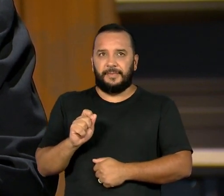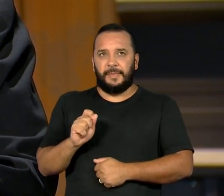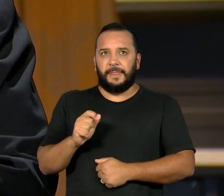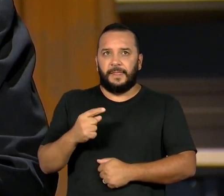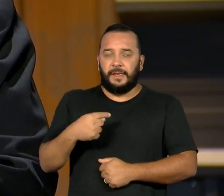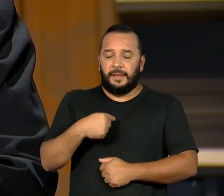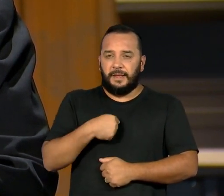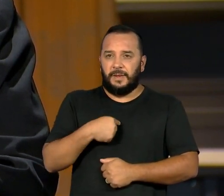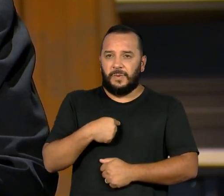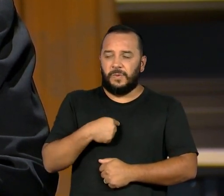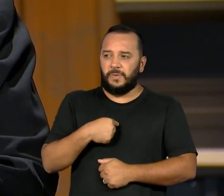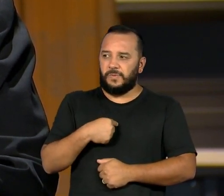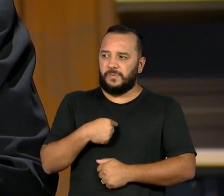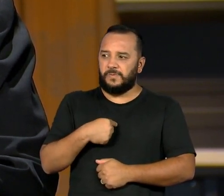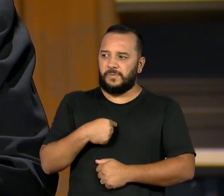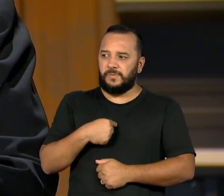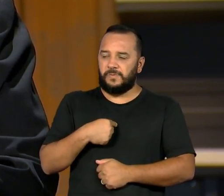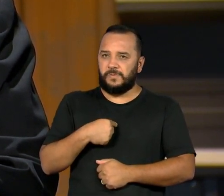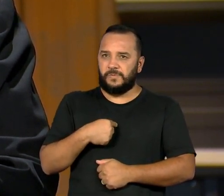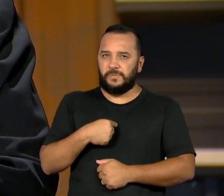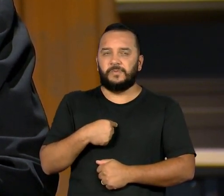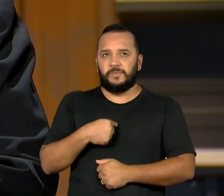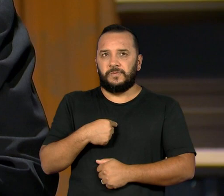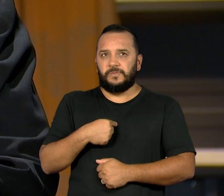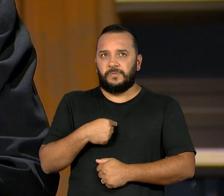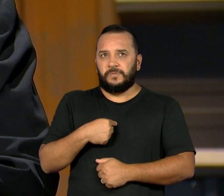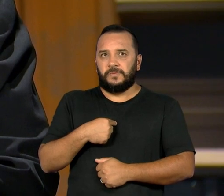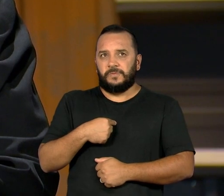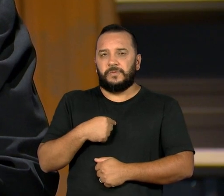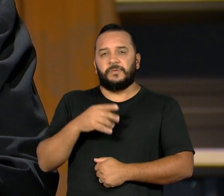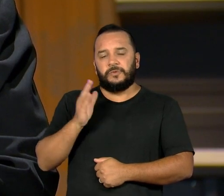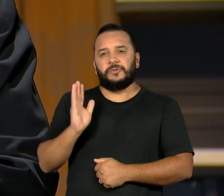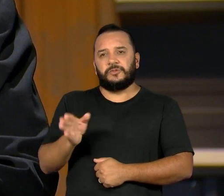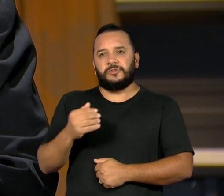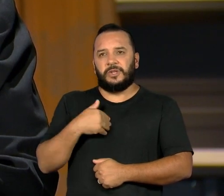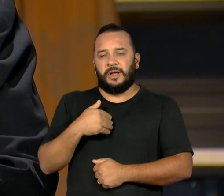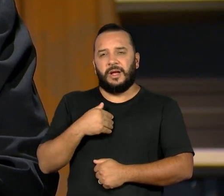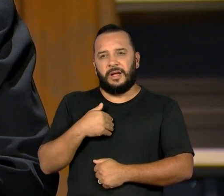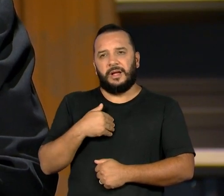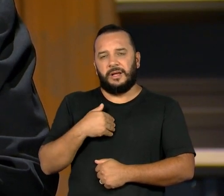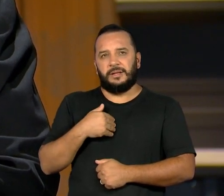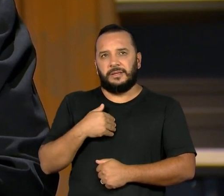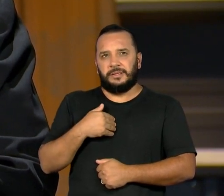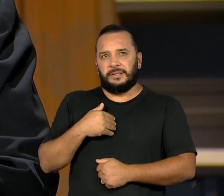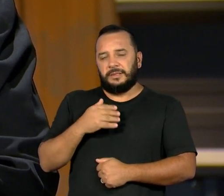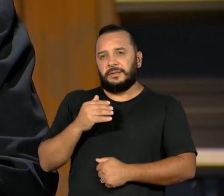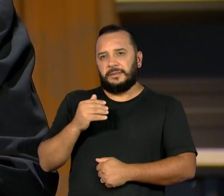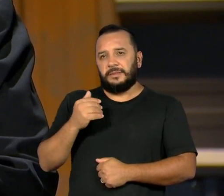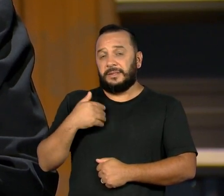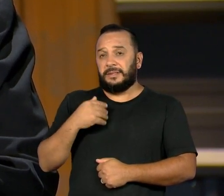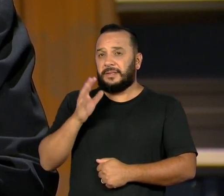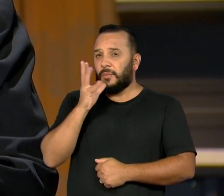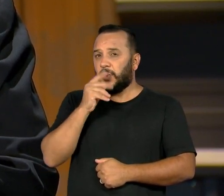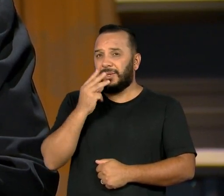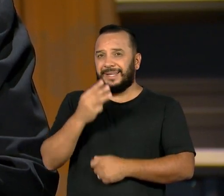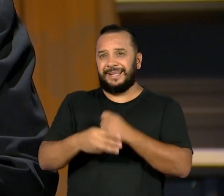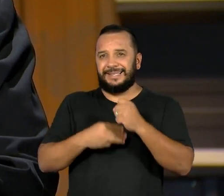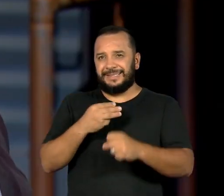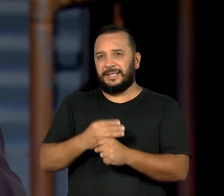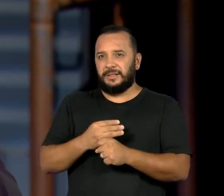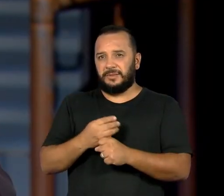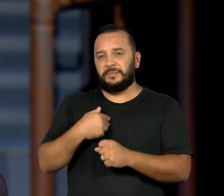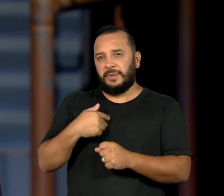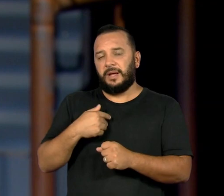levado... Acho que a marcação que eu tenho é de 3 anos. Para eu virar a página e falar, tá tudo bem, vamos lá.